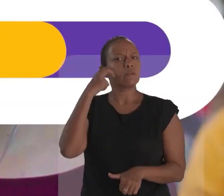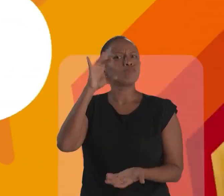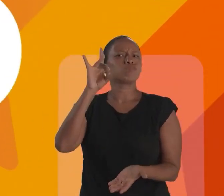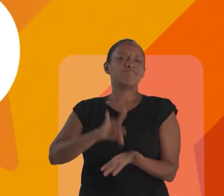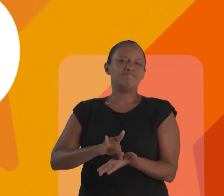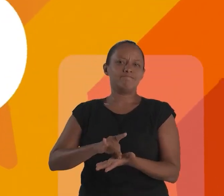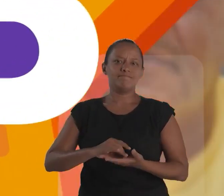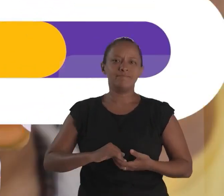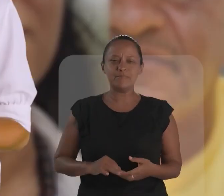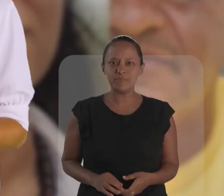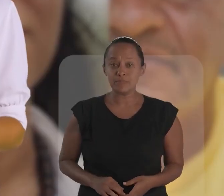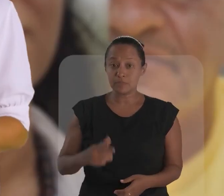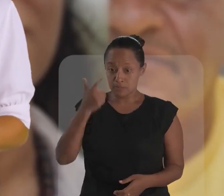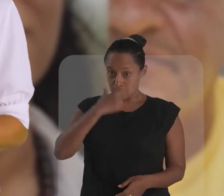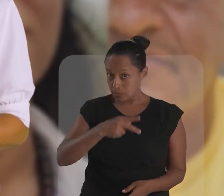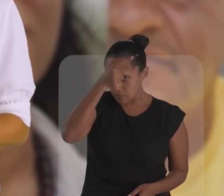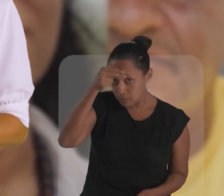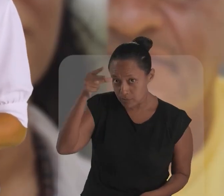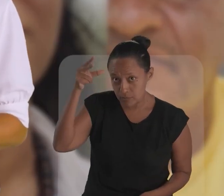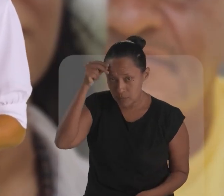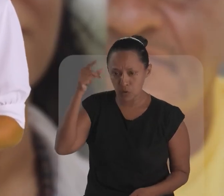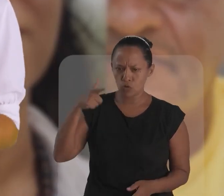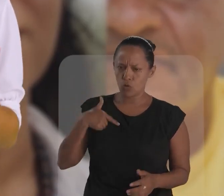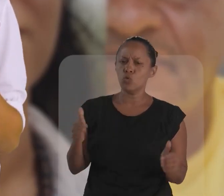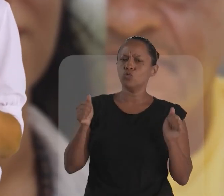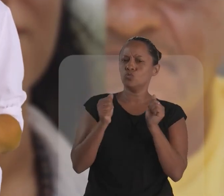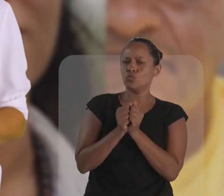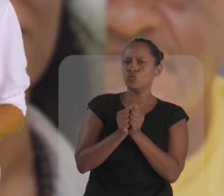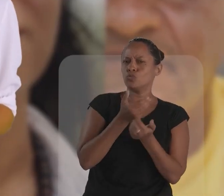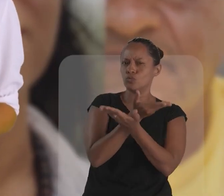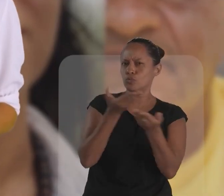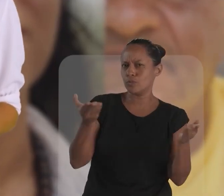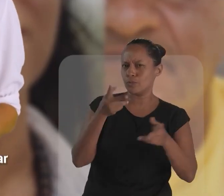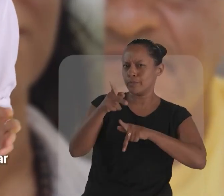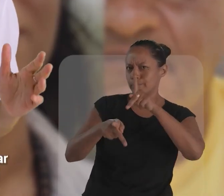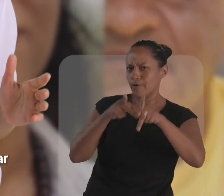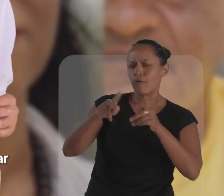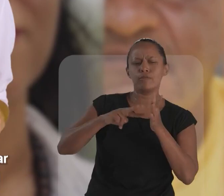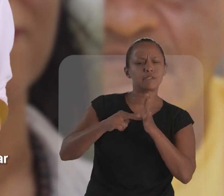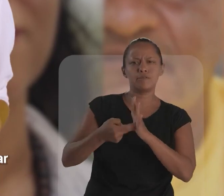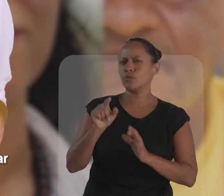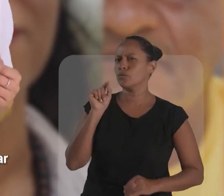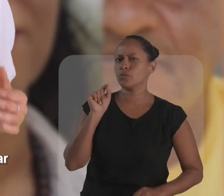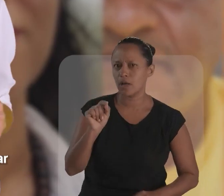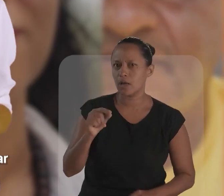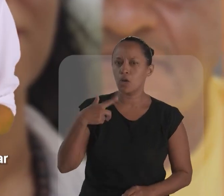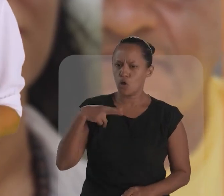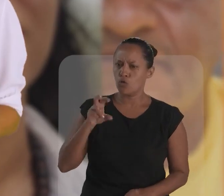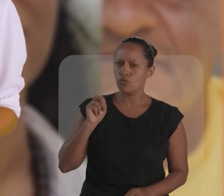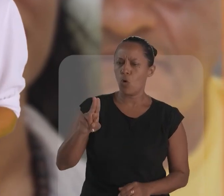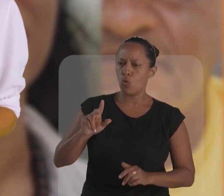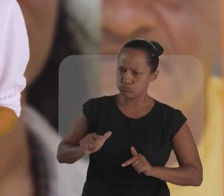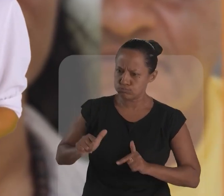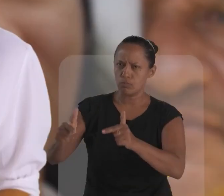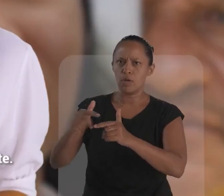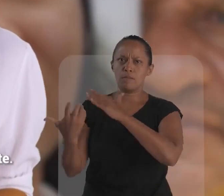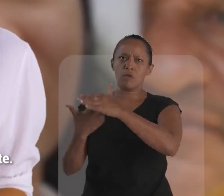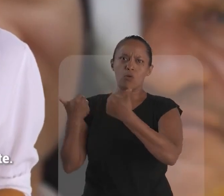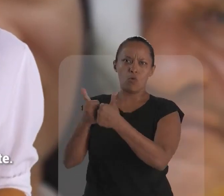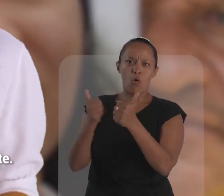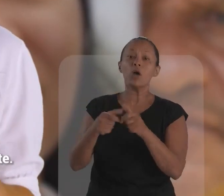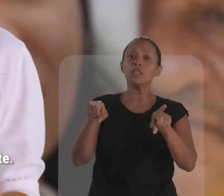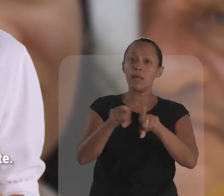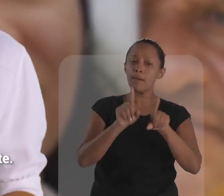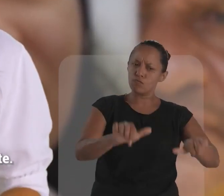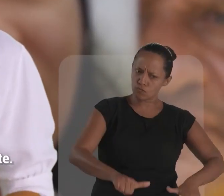verdade. Na prefeitura, eu vou estar ao seu lado. Isso significa que eu vou enfrentar as empresas de ônibus. E